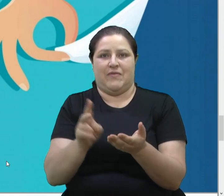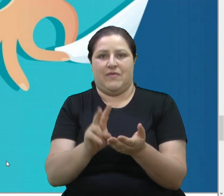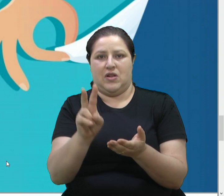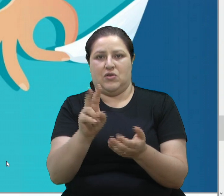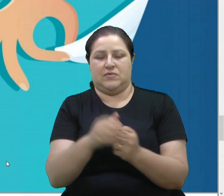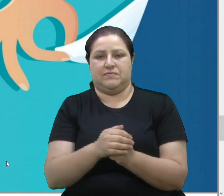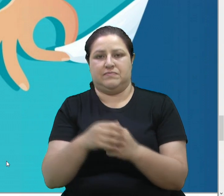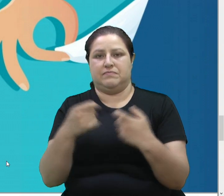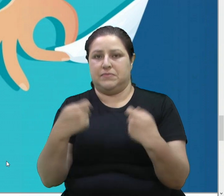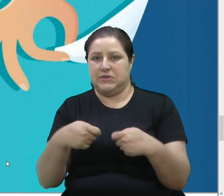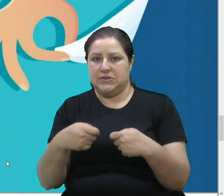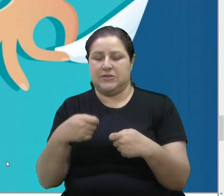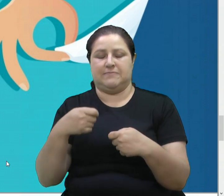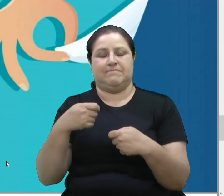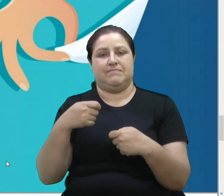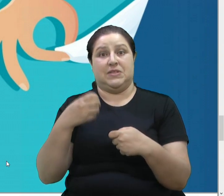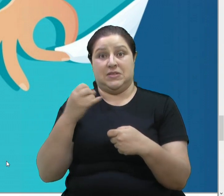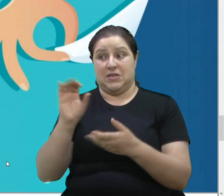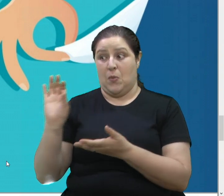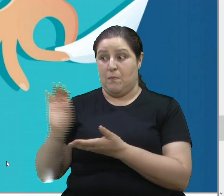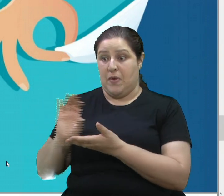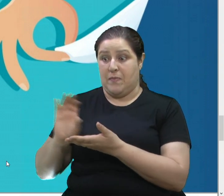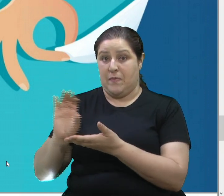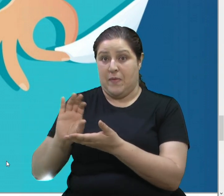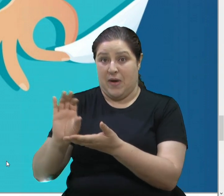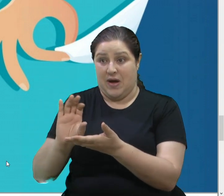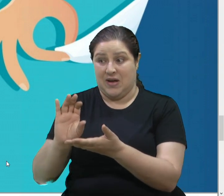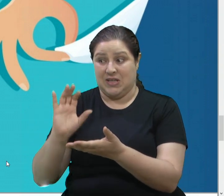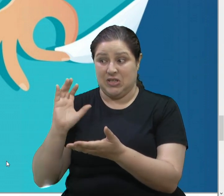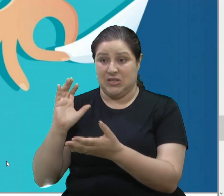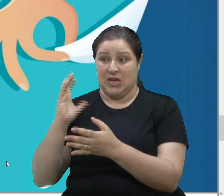aí praticamente resolve o problema de caixa da Prefeitura, né?